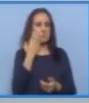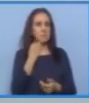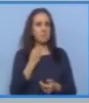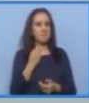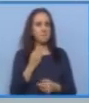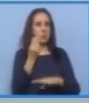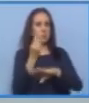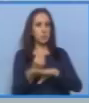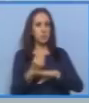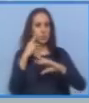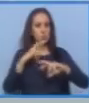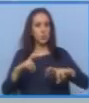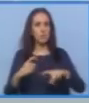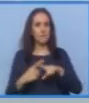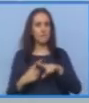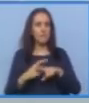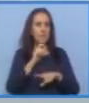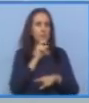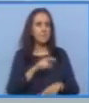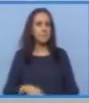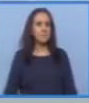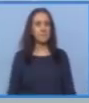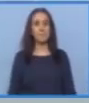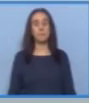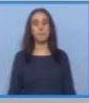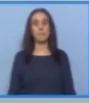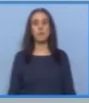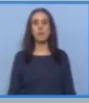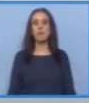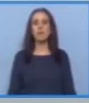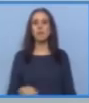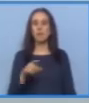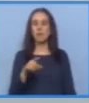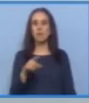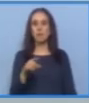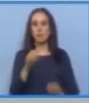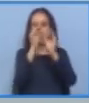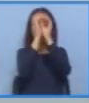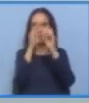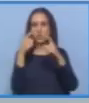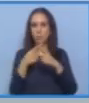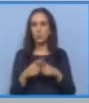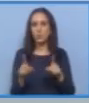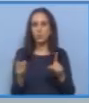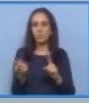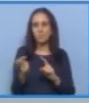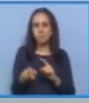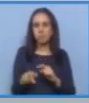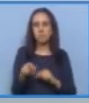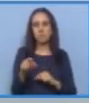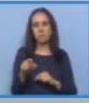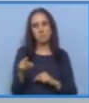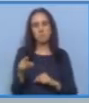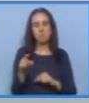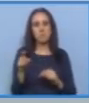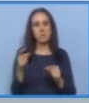um objeto de estudo interessante. A fazer surgir uma imagem diferente que, porventura, no Ocidente temos sobre